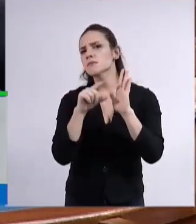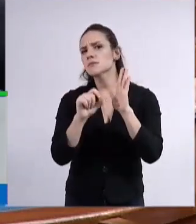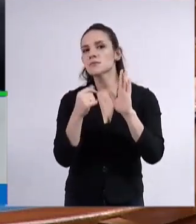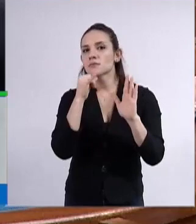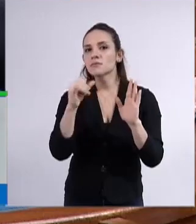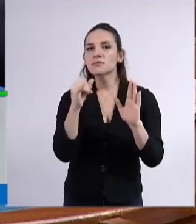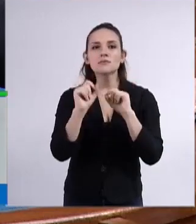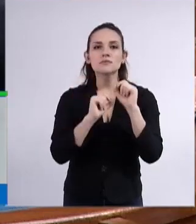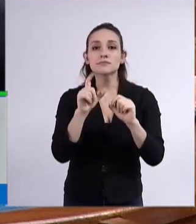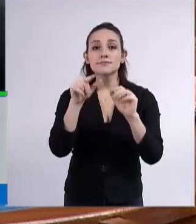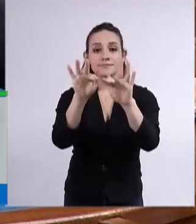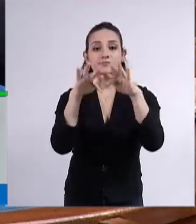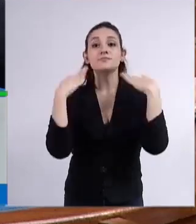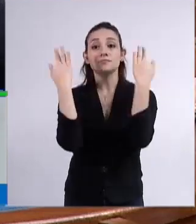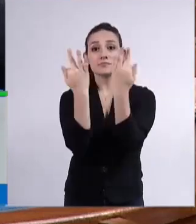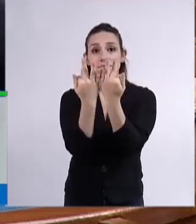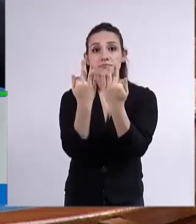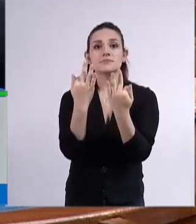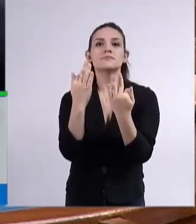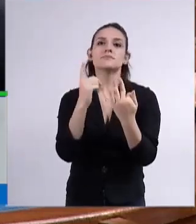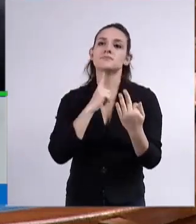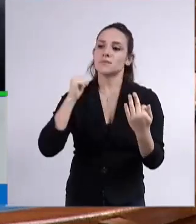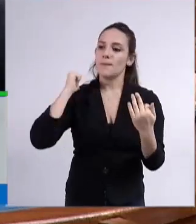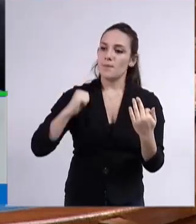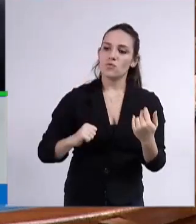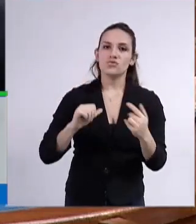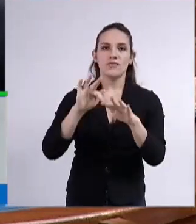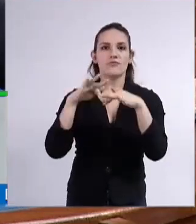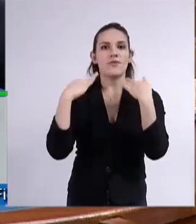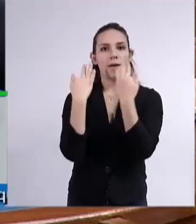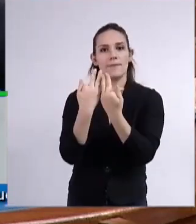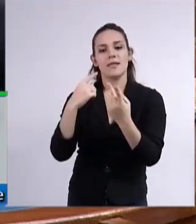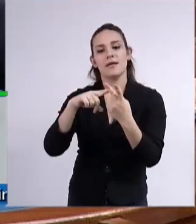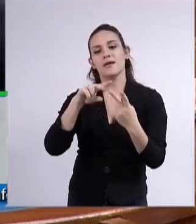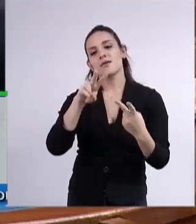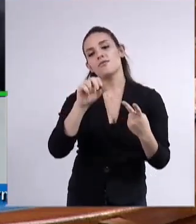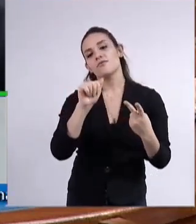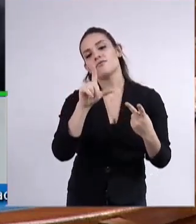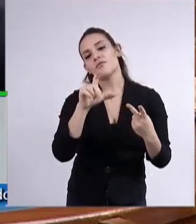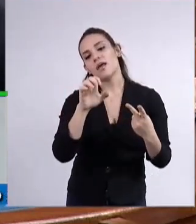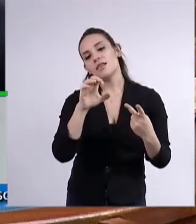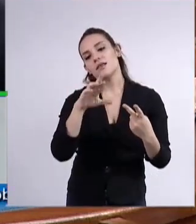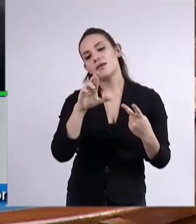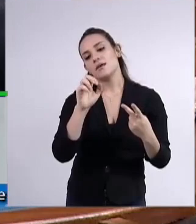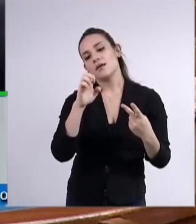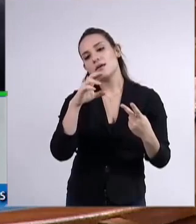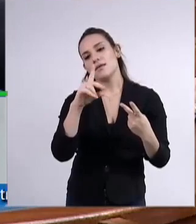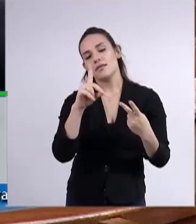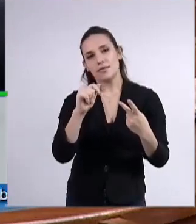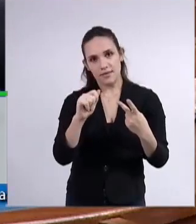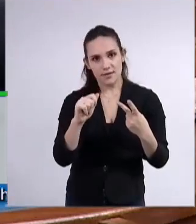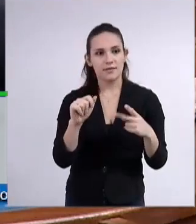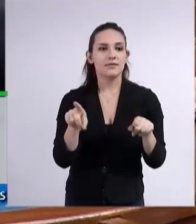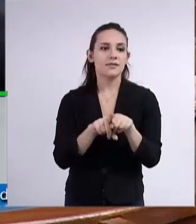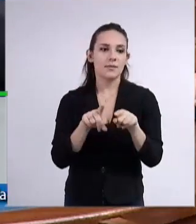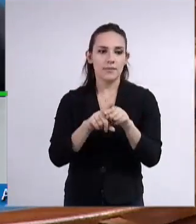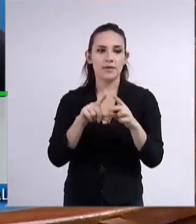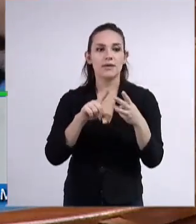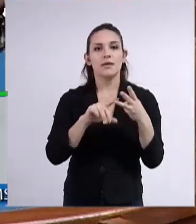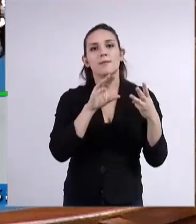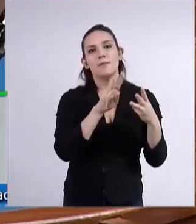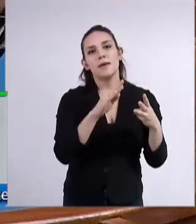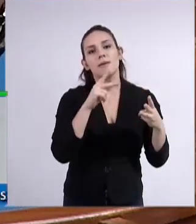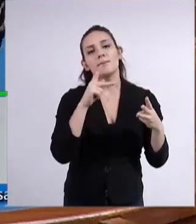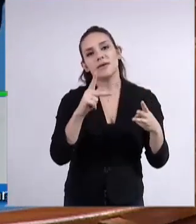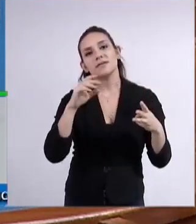beneficiárias de programa social, como o Bolsa Família, o Vale Renda, o benefício de prestação continuada, o BPC,